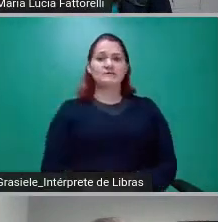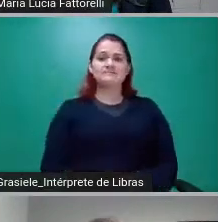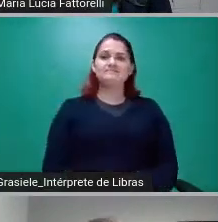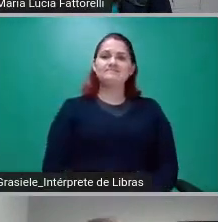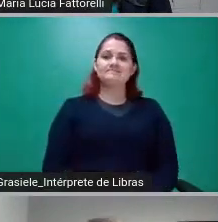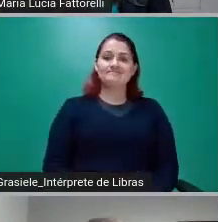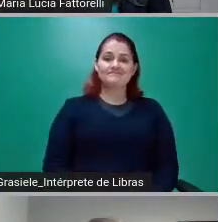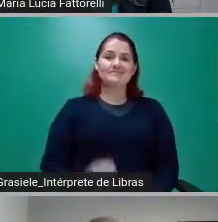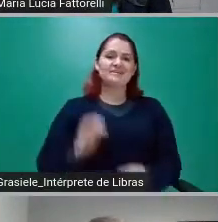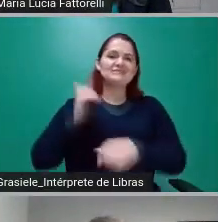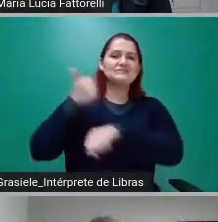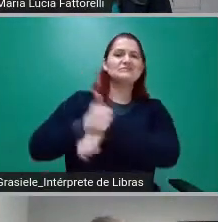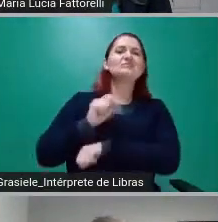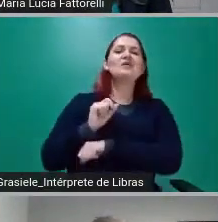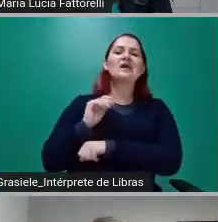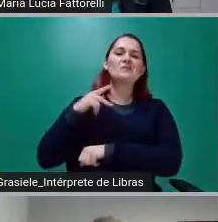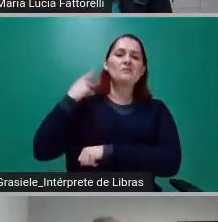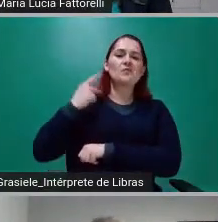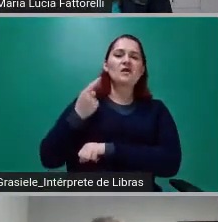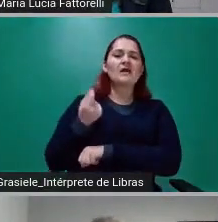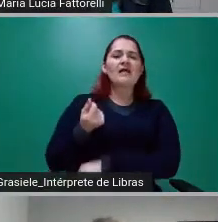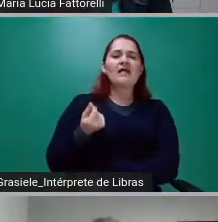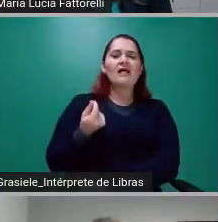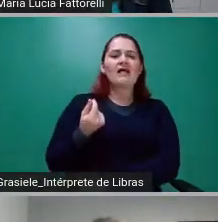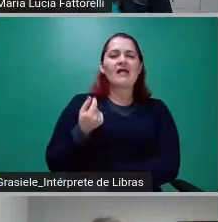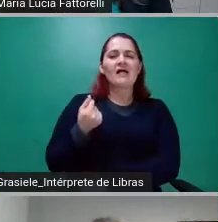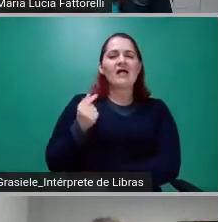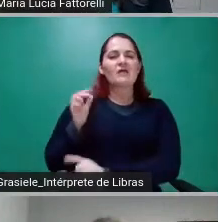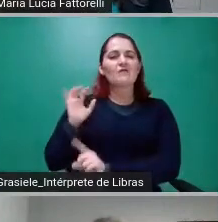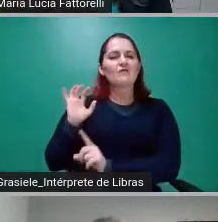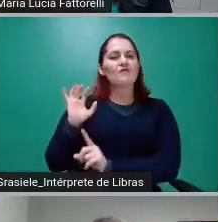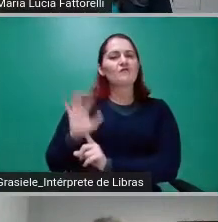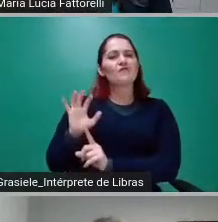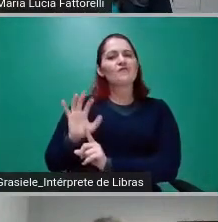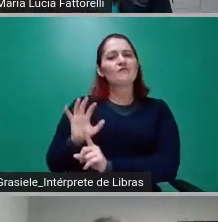políticas monetárias orientadas